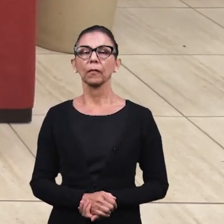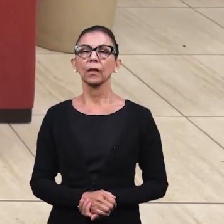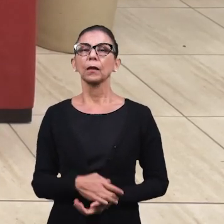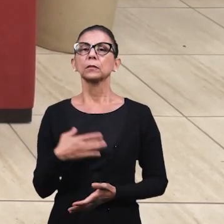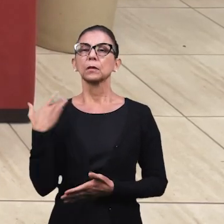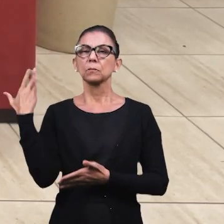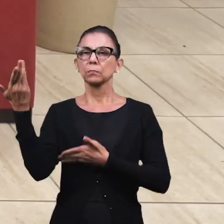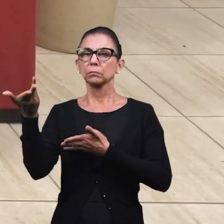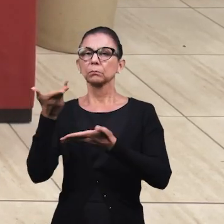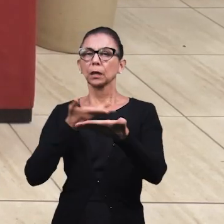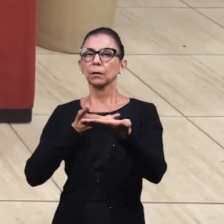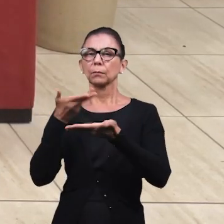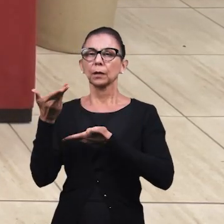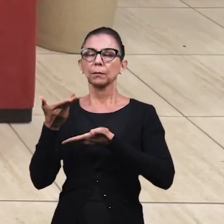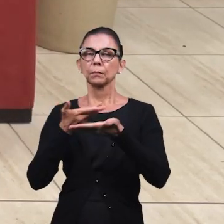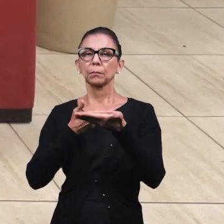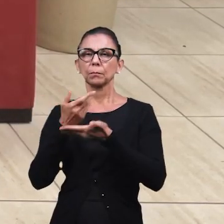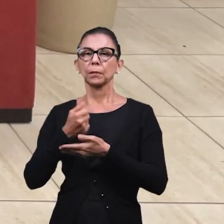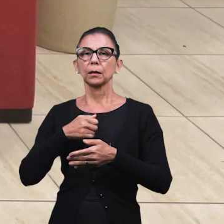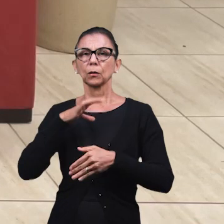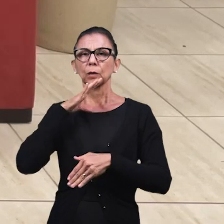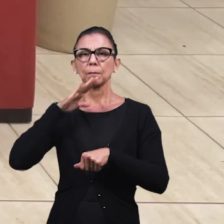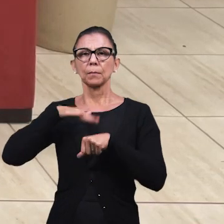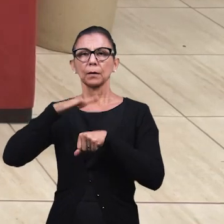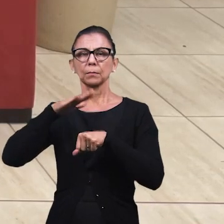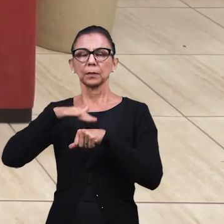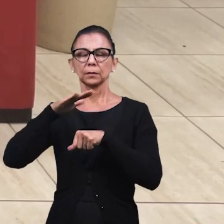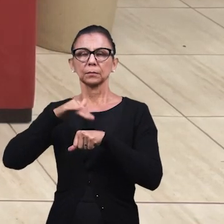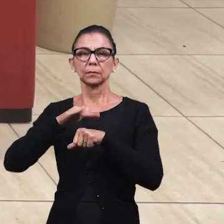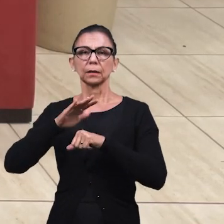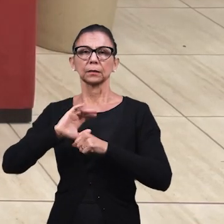mais vai sendo aberto, revelado, né? Os segredos